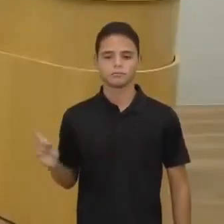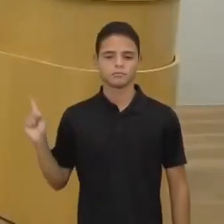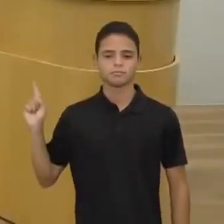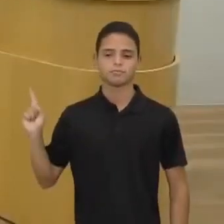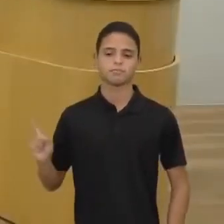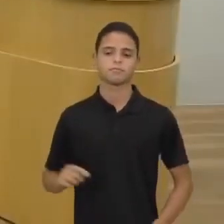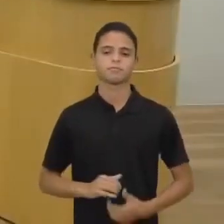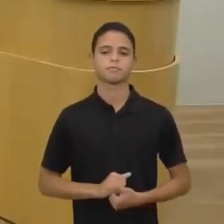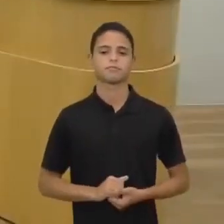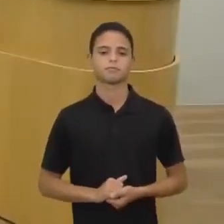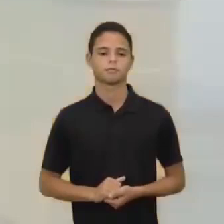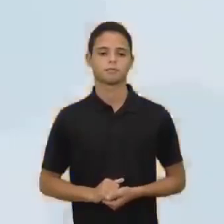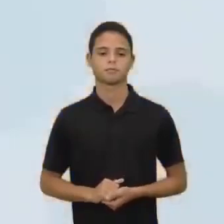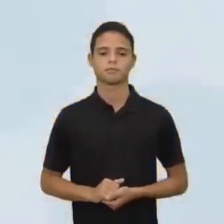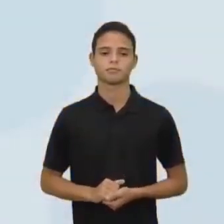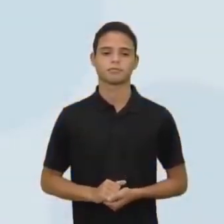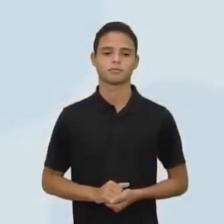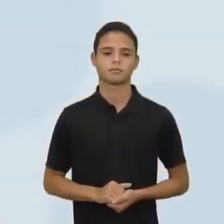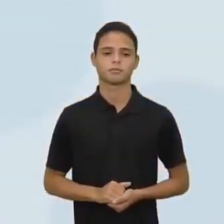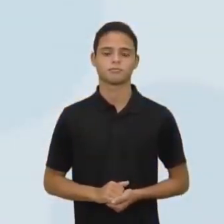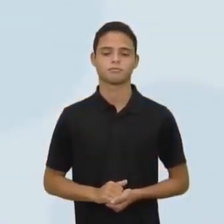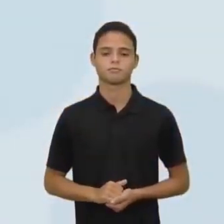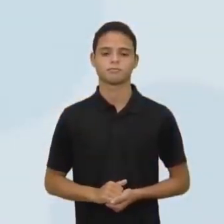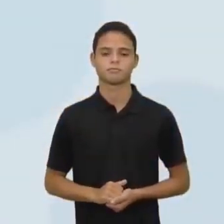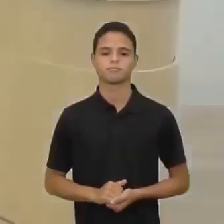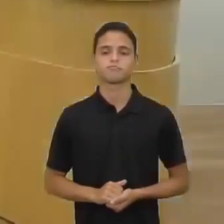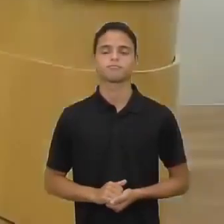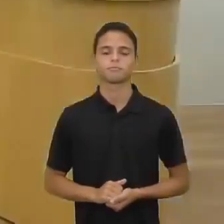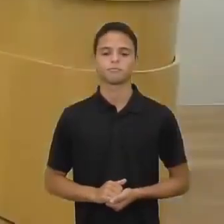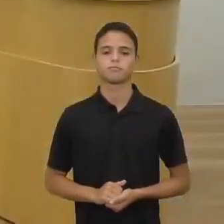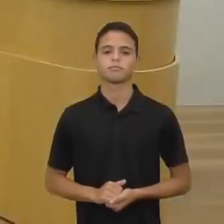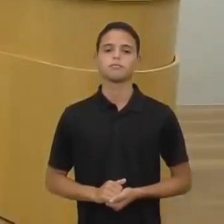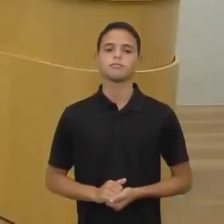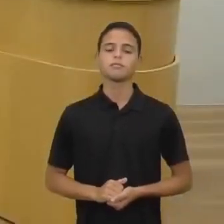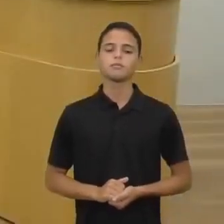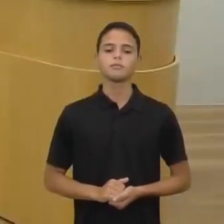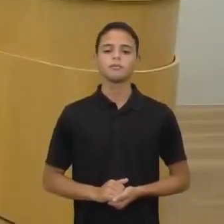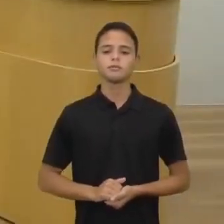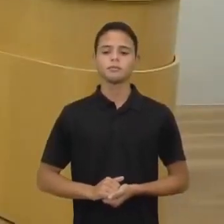Sertão Veredas. Então, salut, professor, au